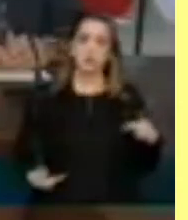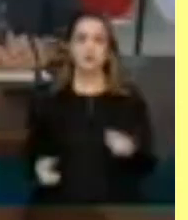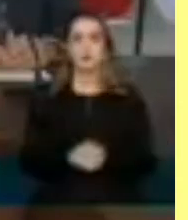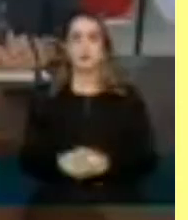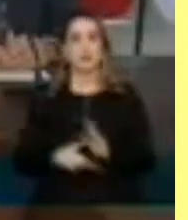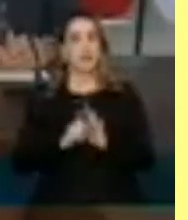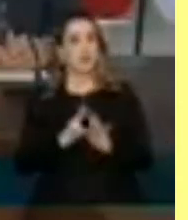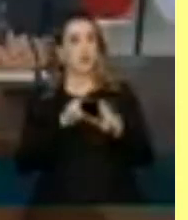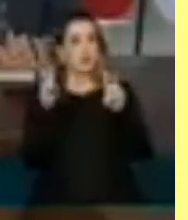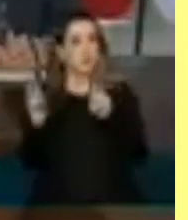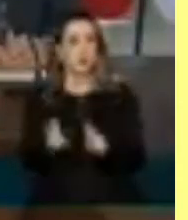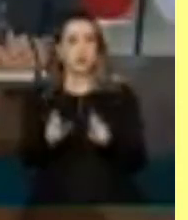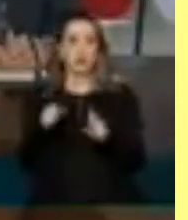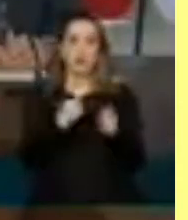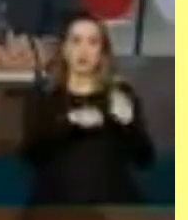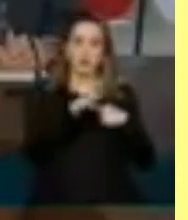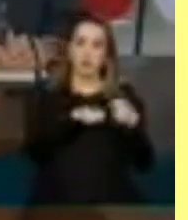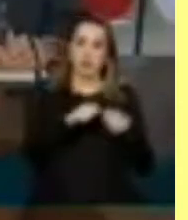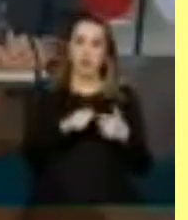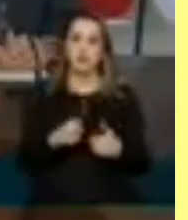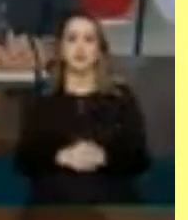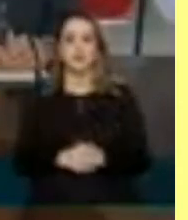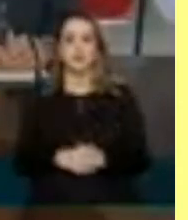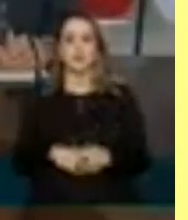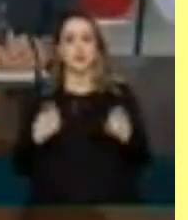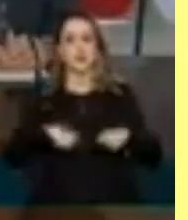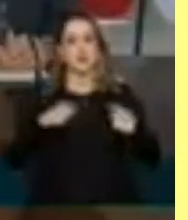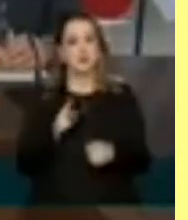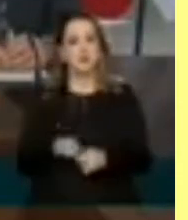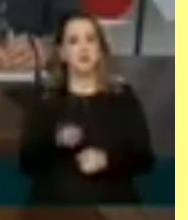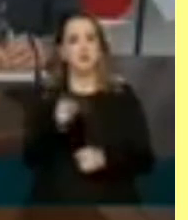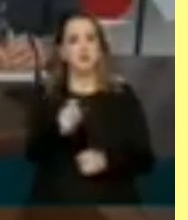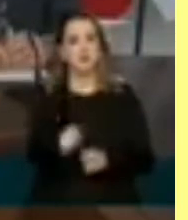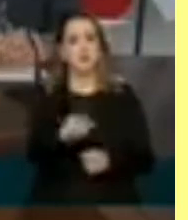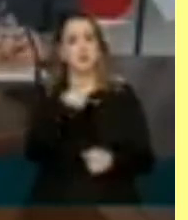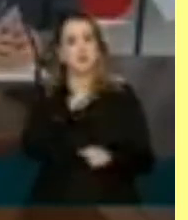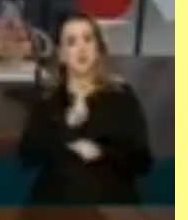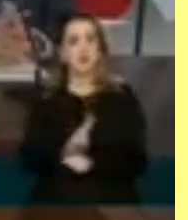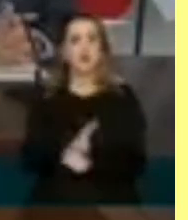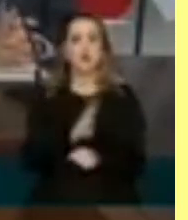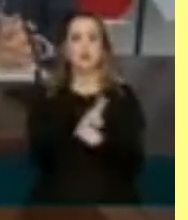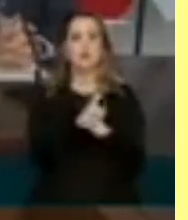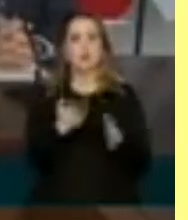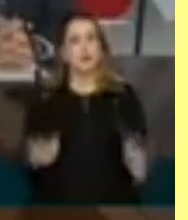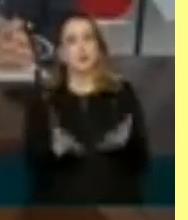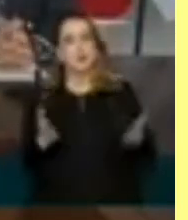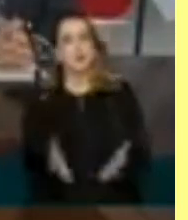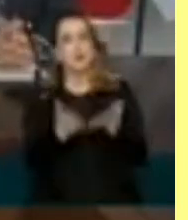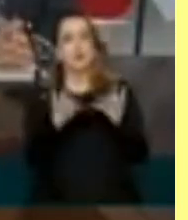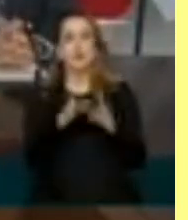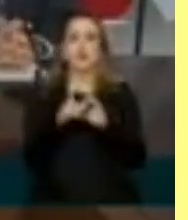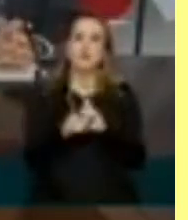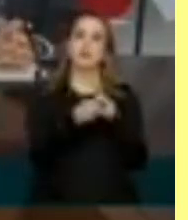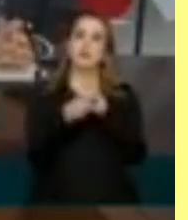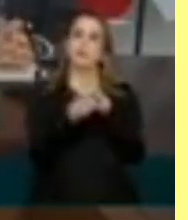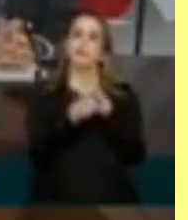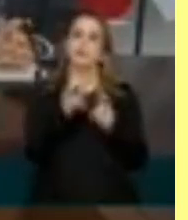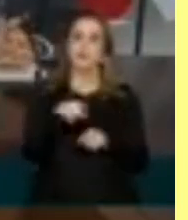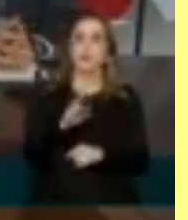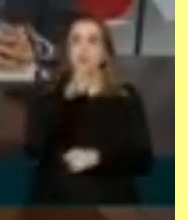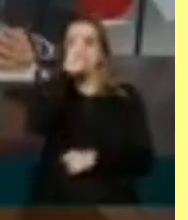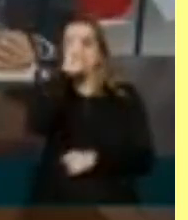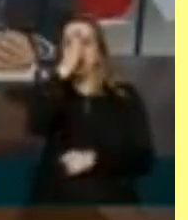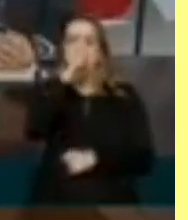Antes de tratarmos da temática econômica, cumpre recordar que a defesa e promoção da democracia é um dos